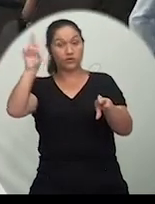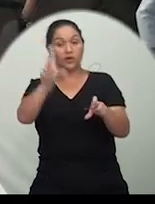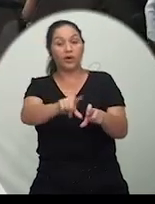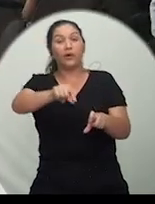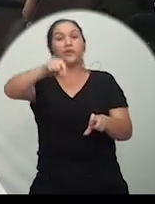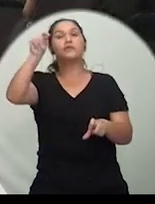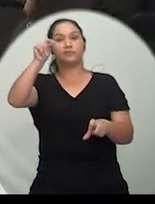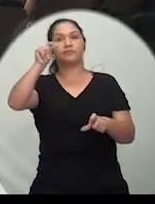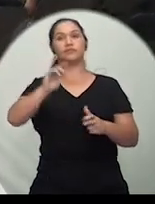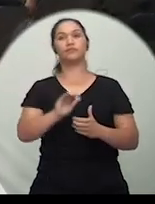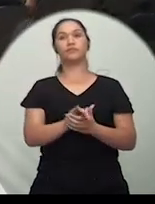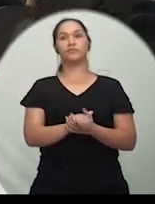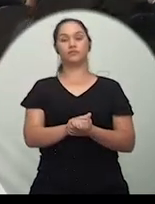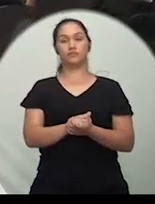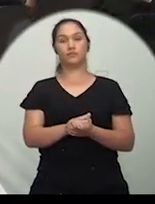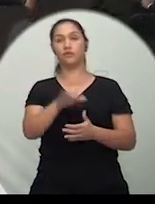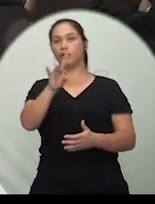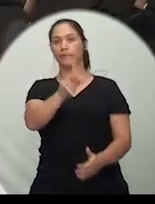2019-2020. Era isso, senhor presidente.